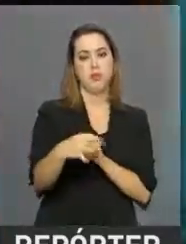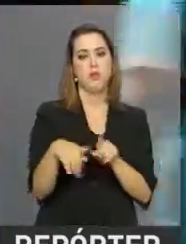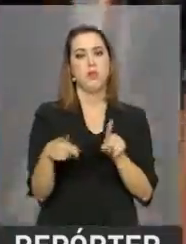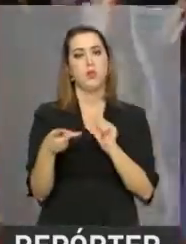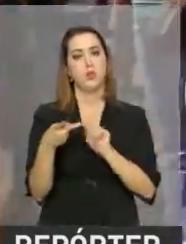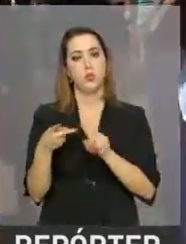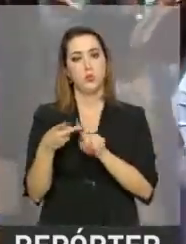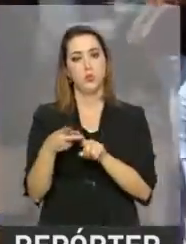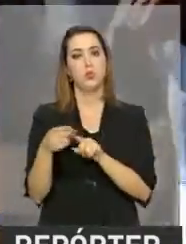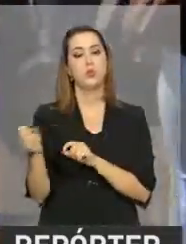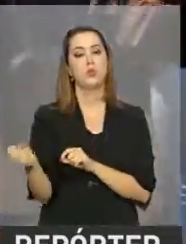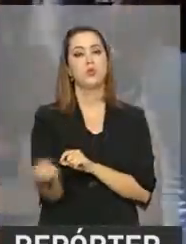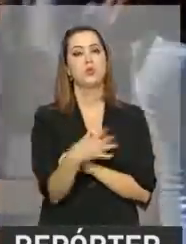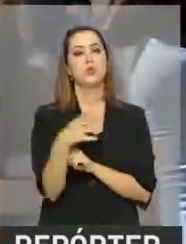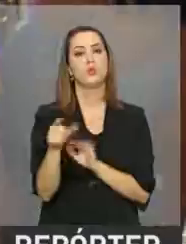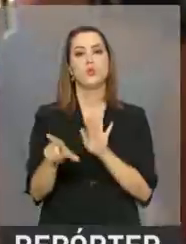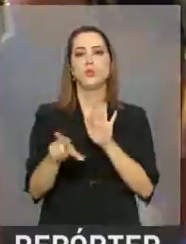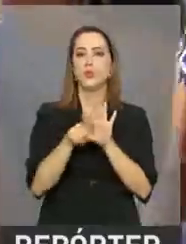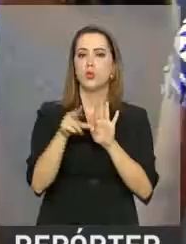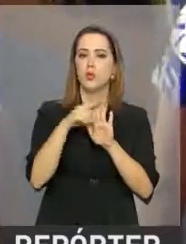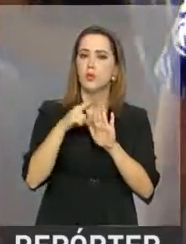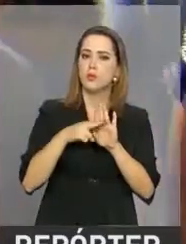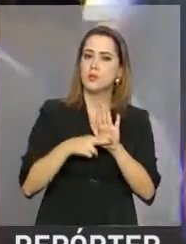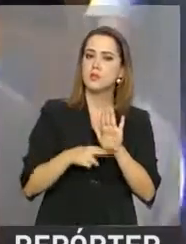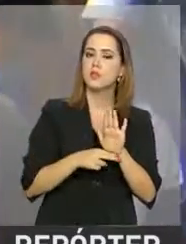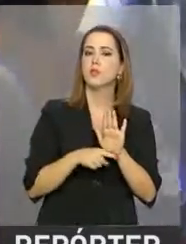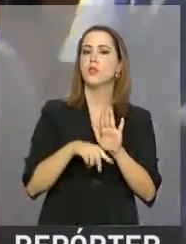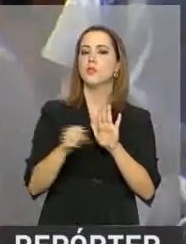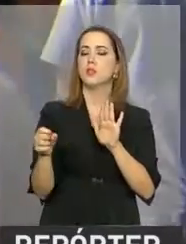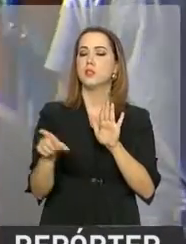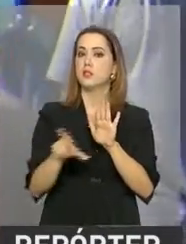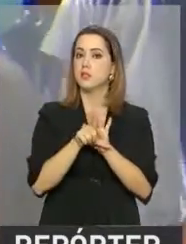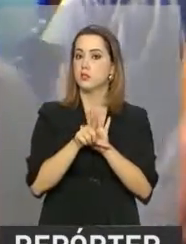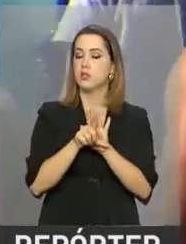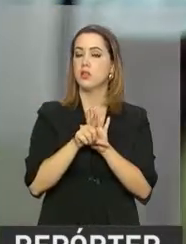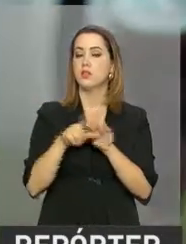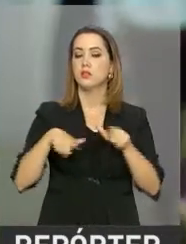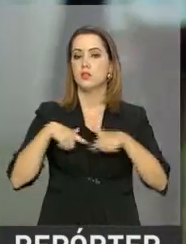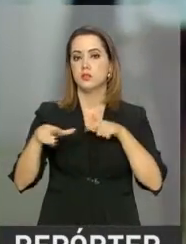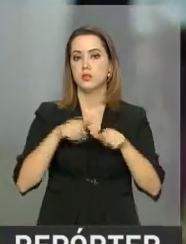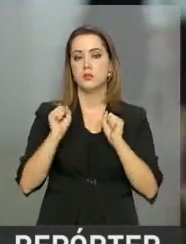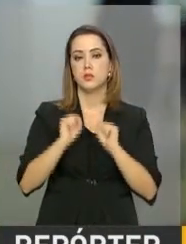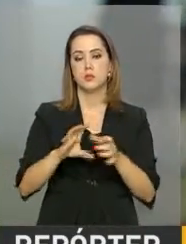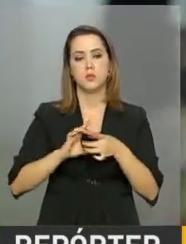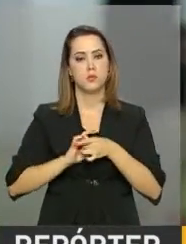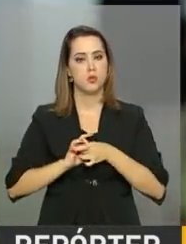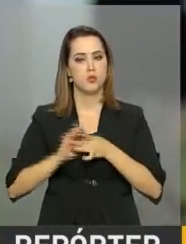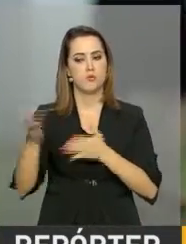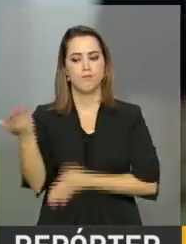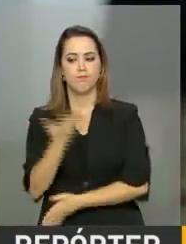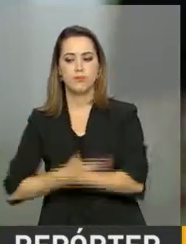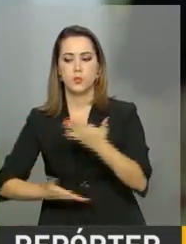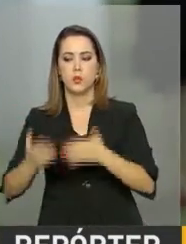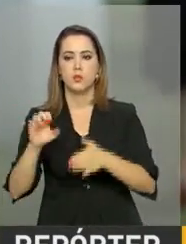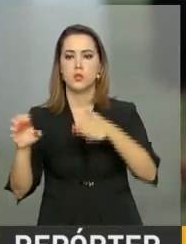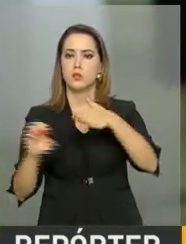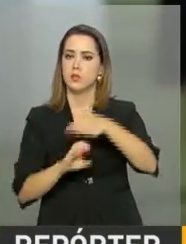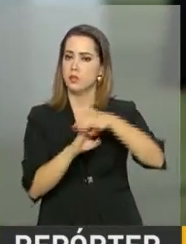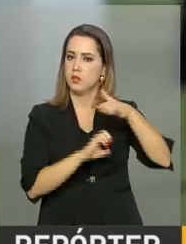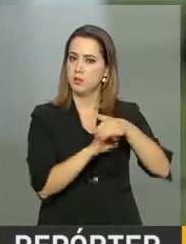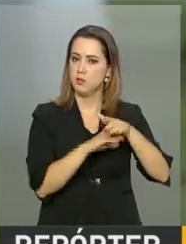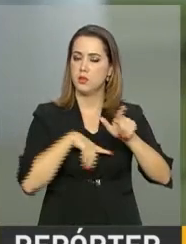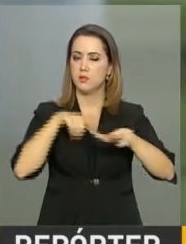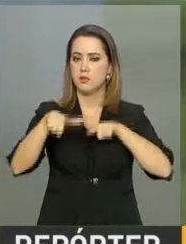trabalhistas, permitindo a livre negociação entre patrões e empregados. Outra proposta que já está aqui no Congresso